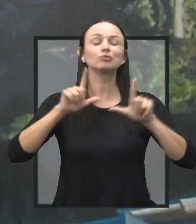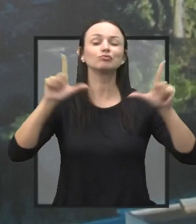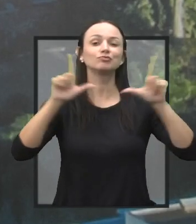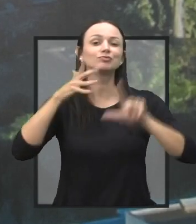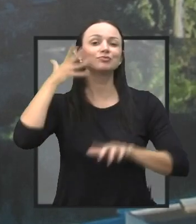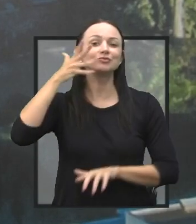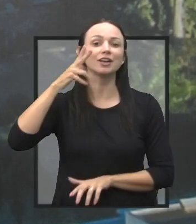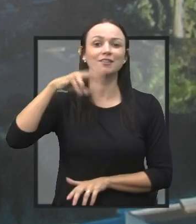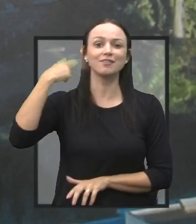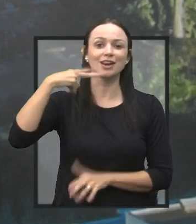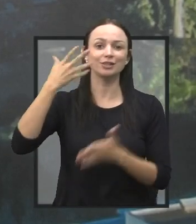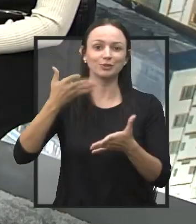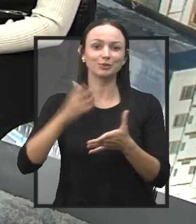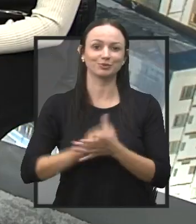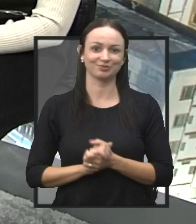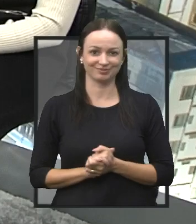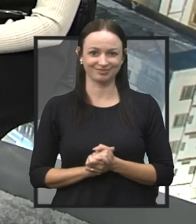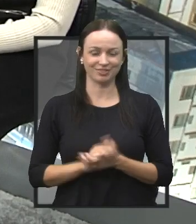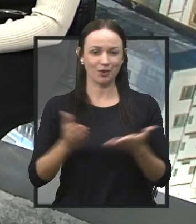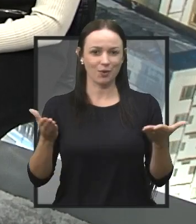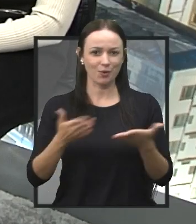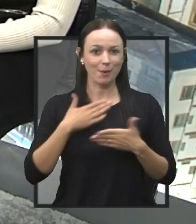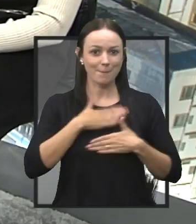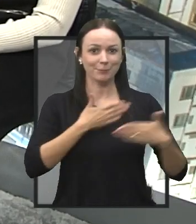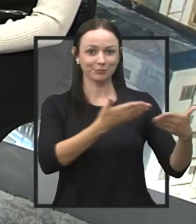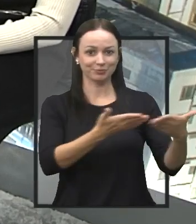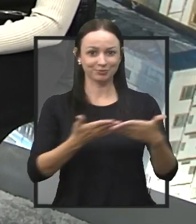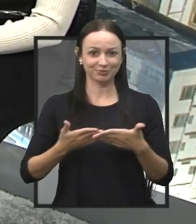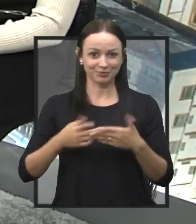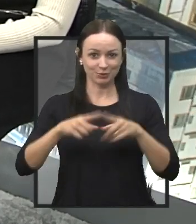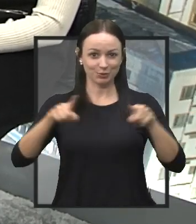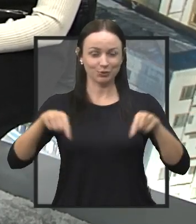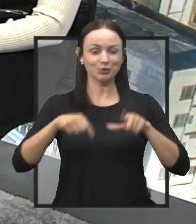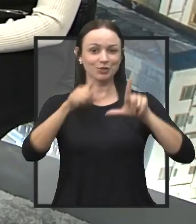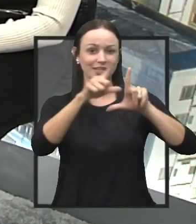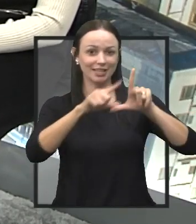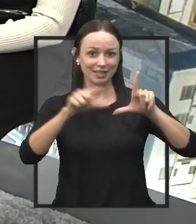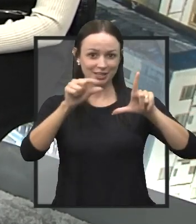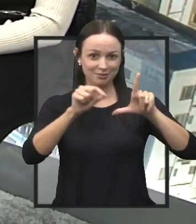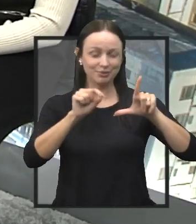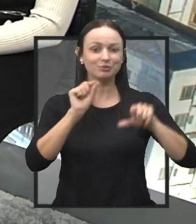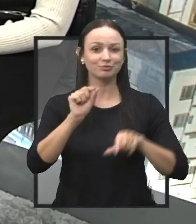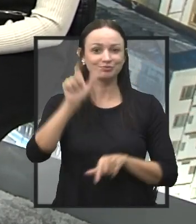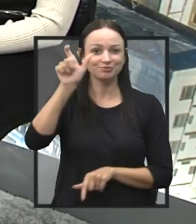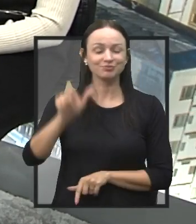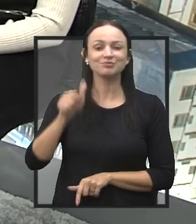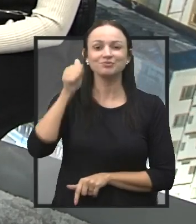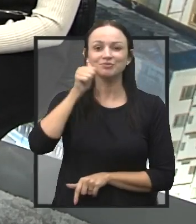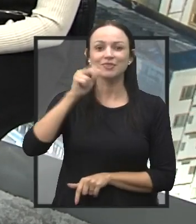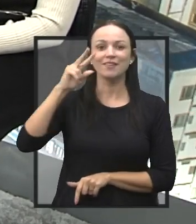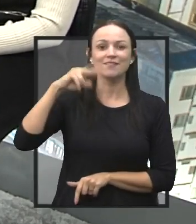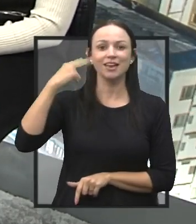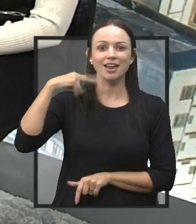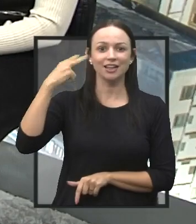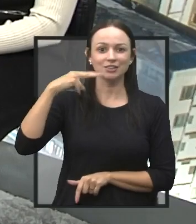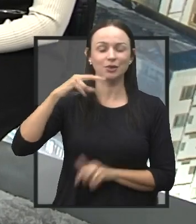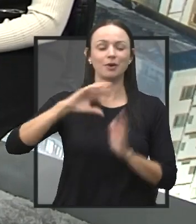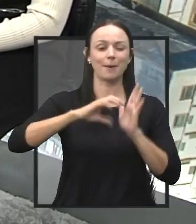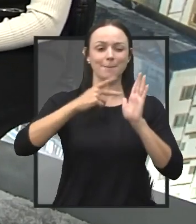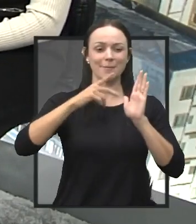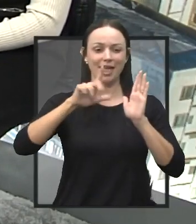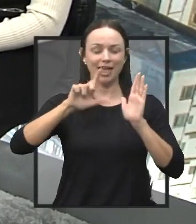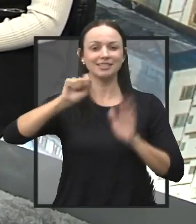edição do programa Fala Vereador. E hoje eu tenho o prazer em receber aqui no estúdio da TV Câmara a vereadora do PL,